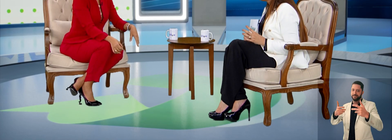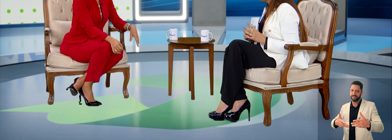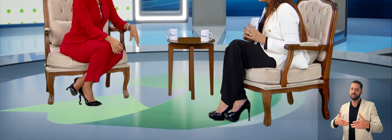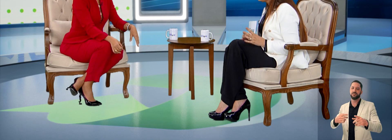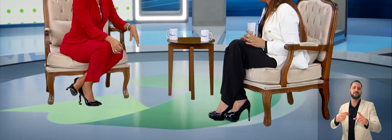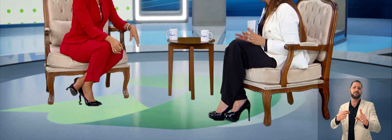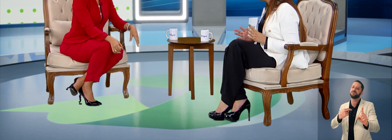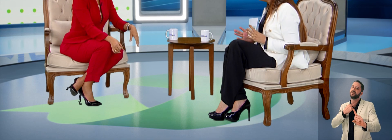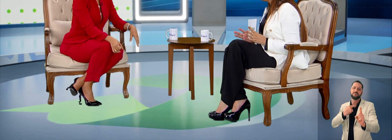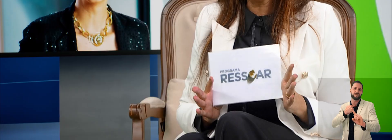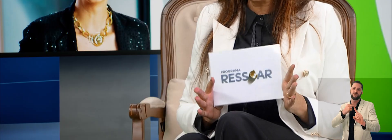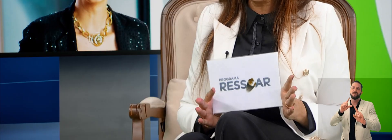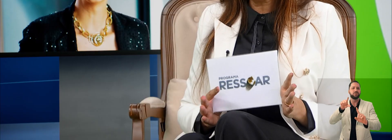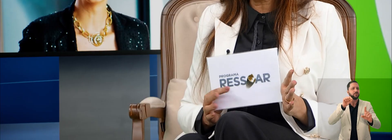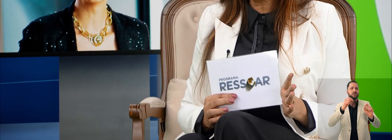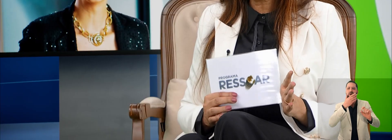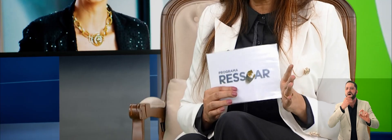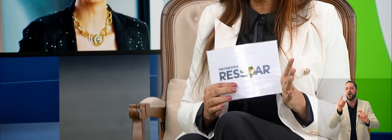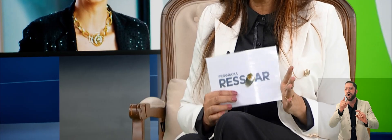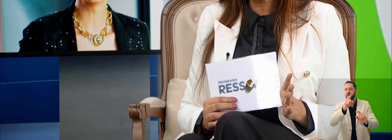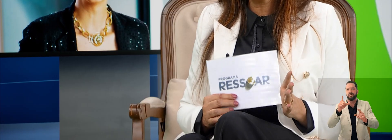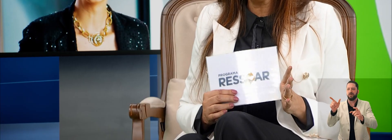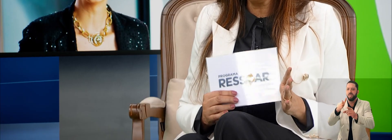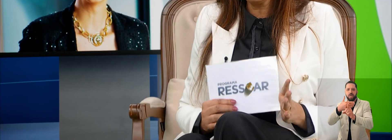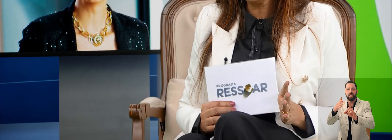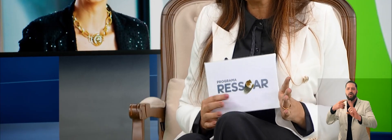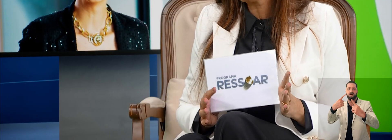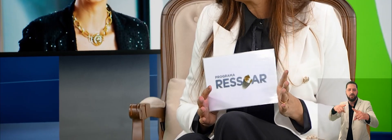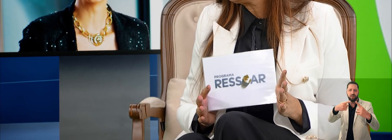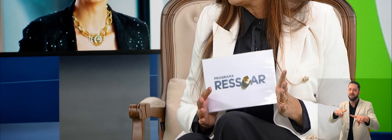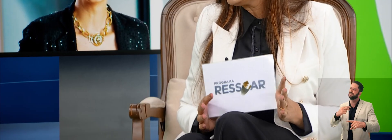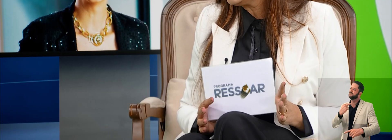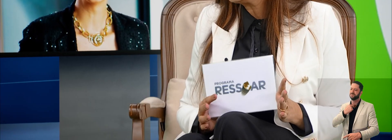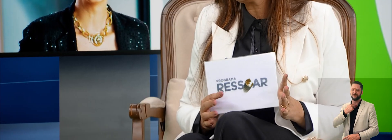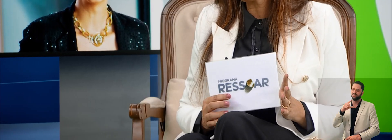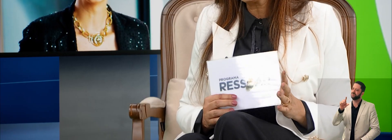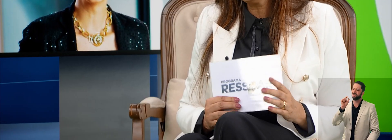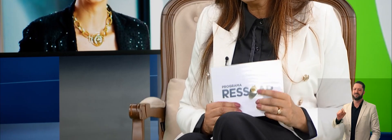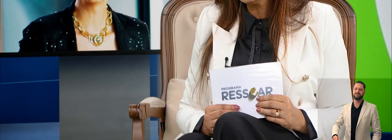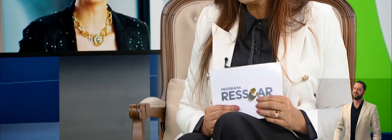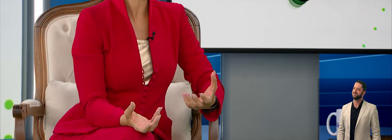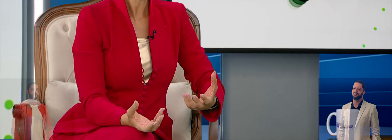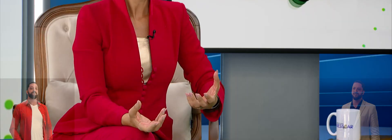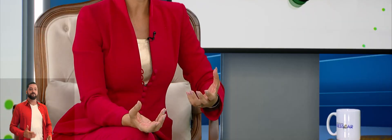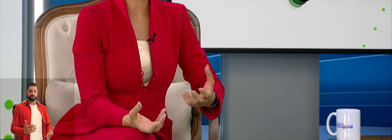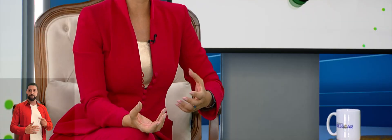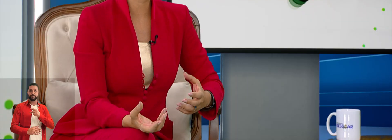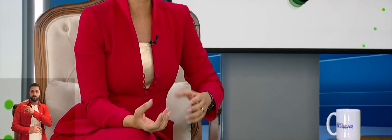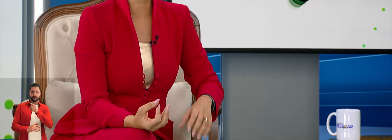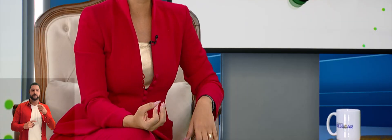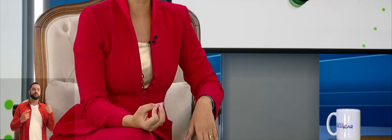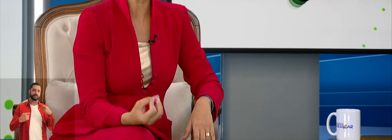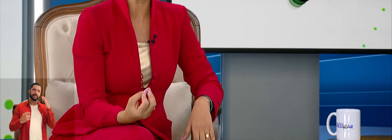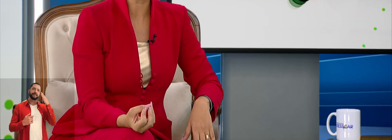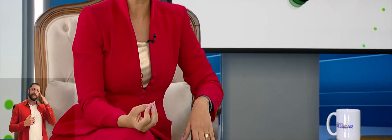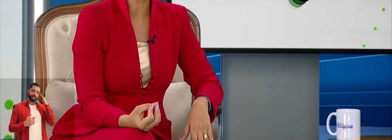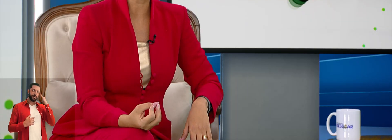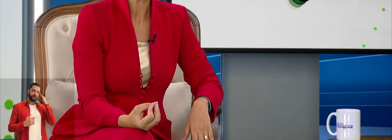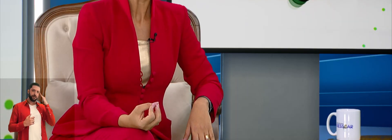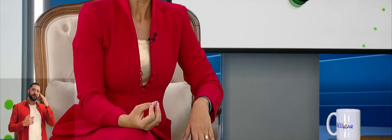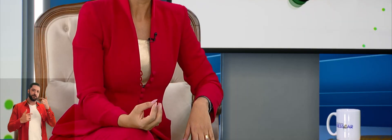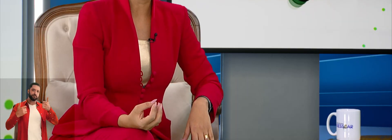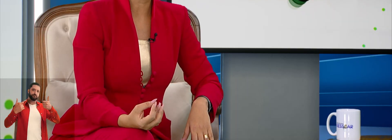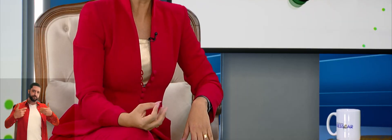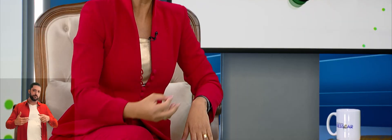porque não é para você ficar atraindo homens, principalmente abusadores. Então, as pessoas precisam entender